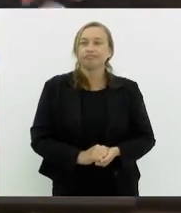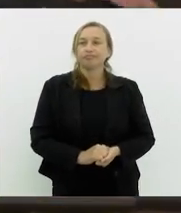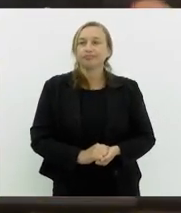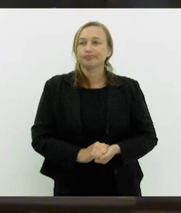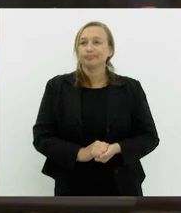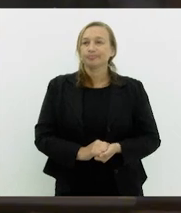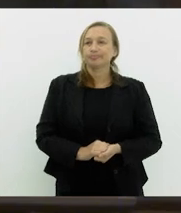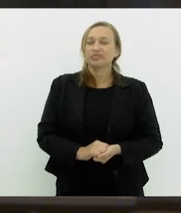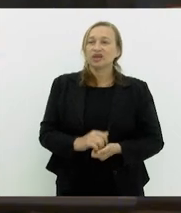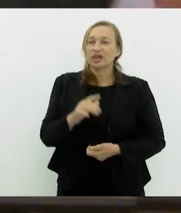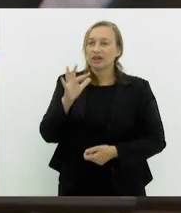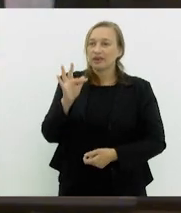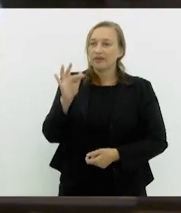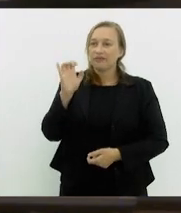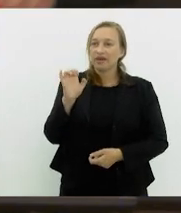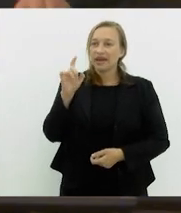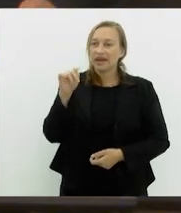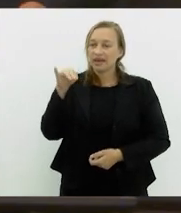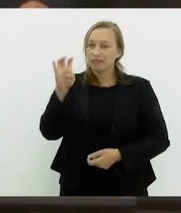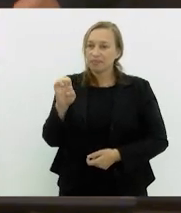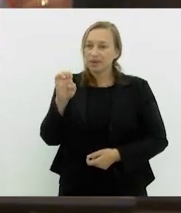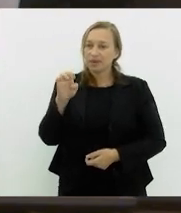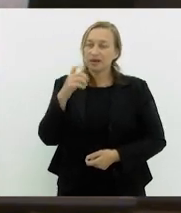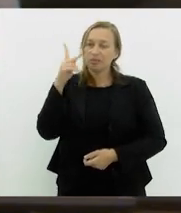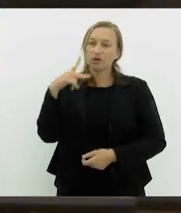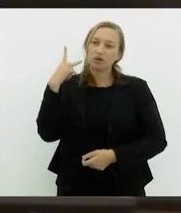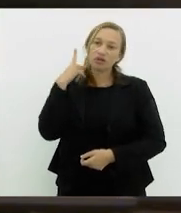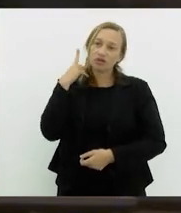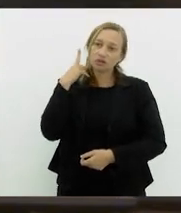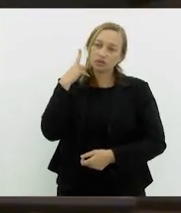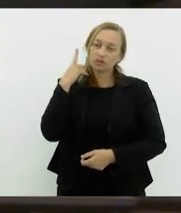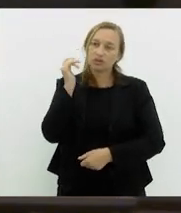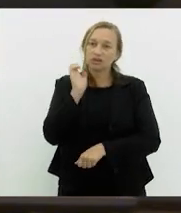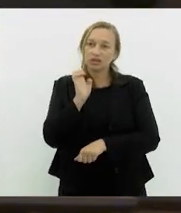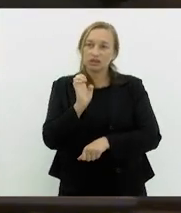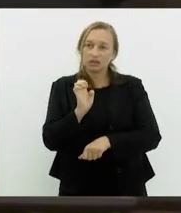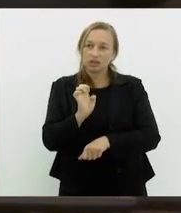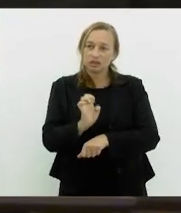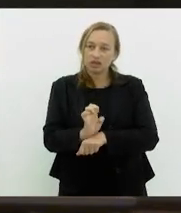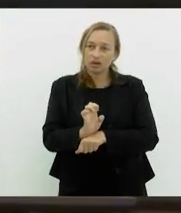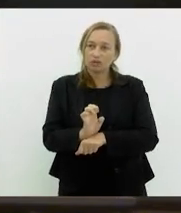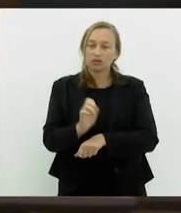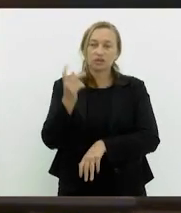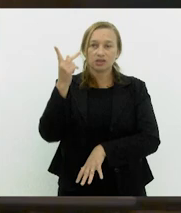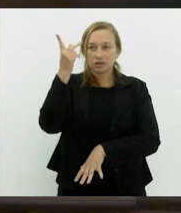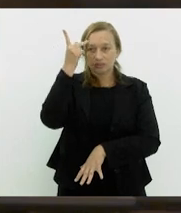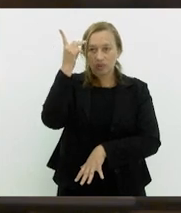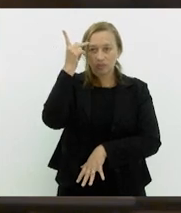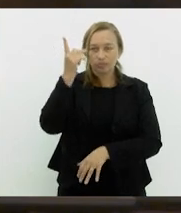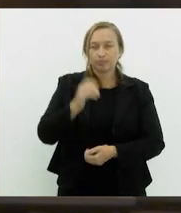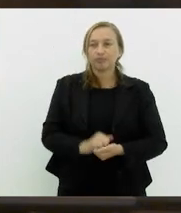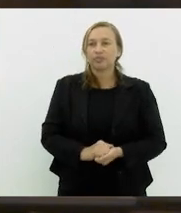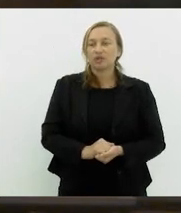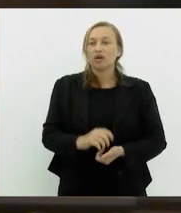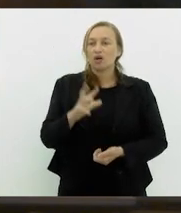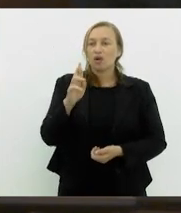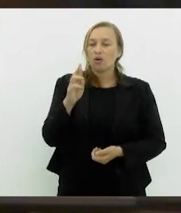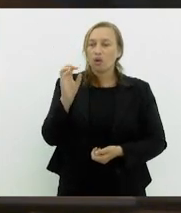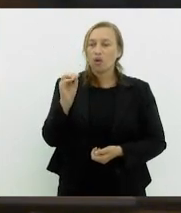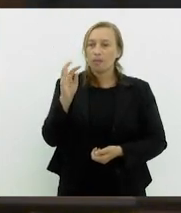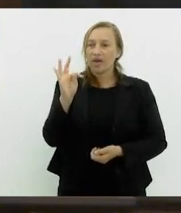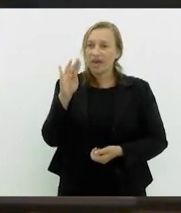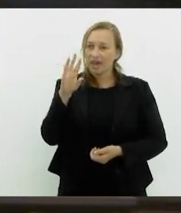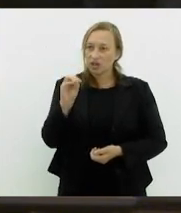Senhor Felipe Farias, procurador da Assembleia Legislativa do Estado de São Paulo. Senhor Roberto Wagner de